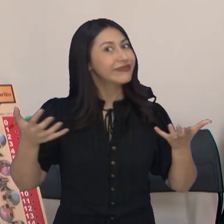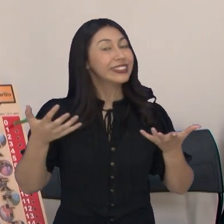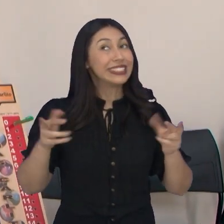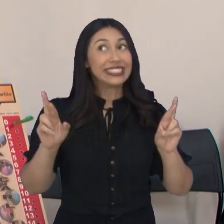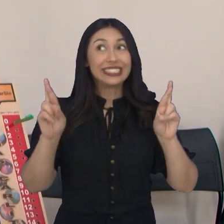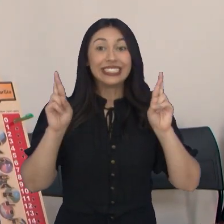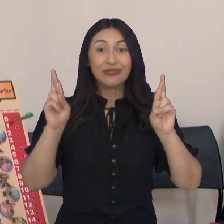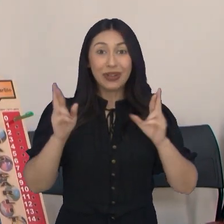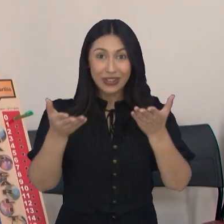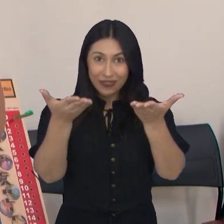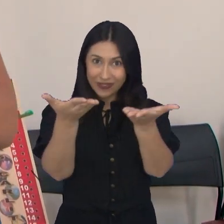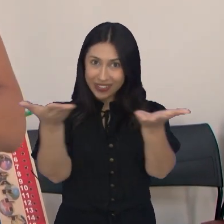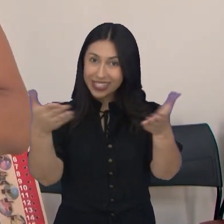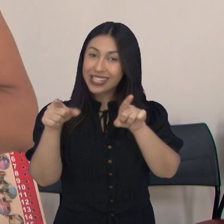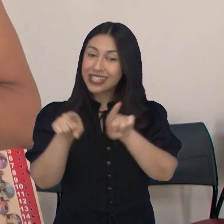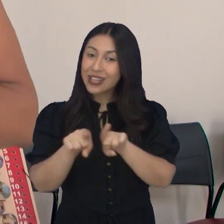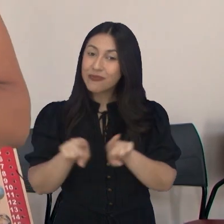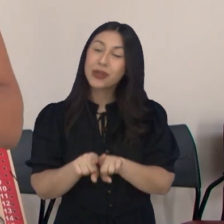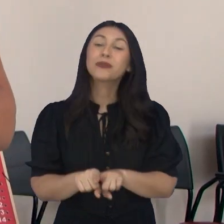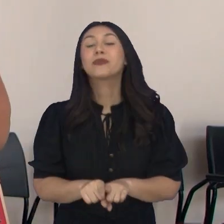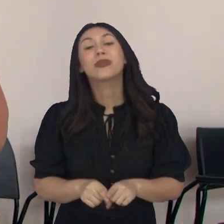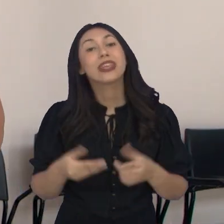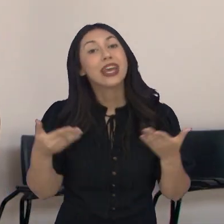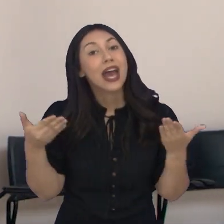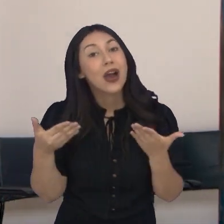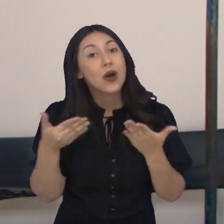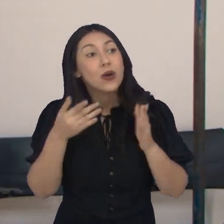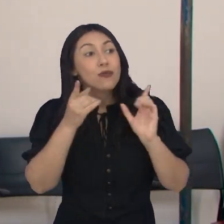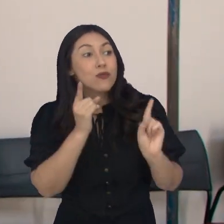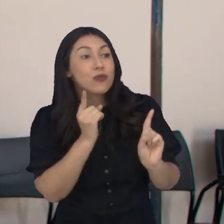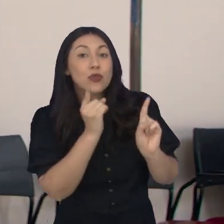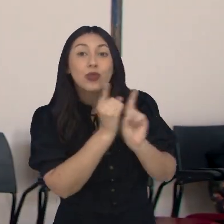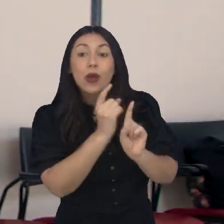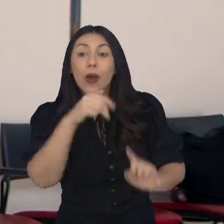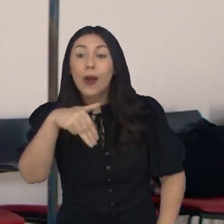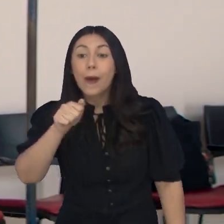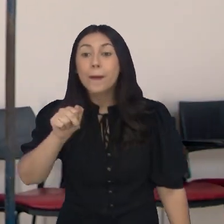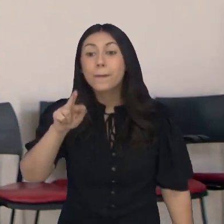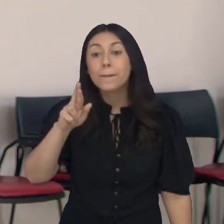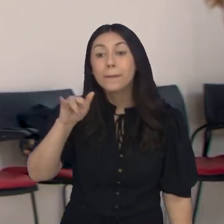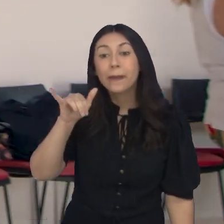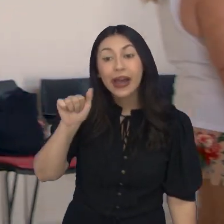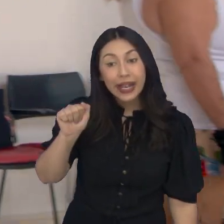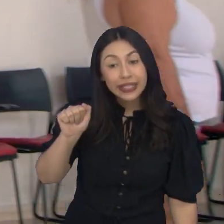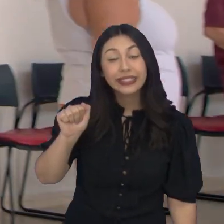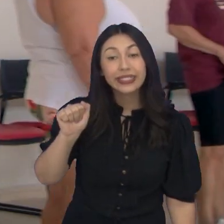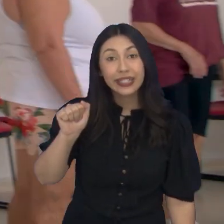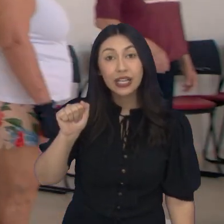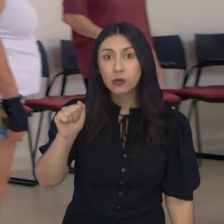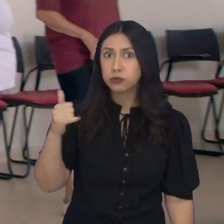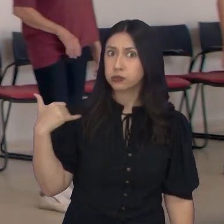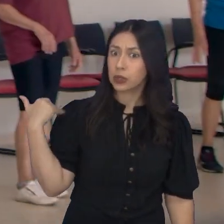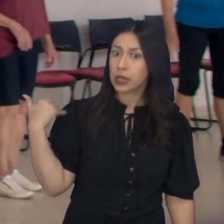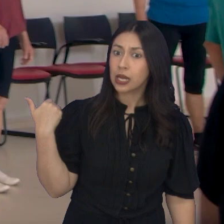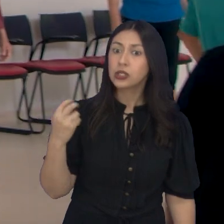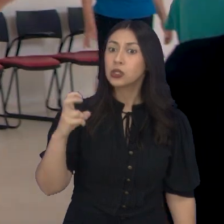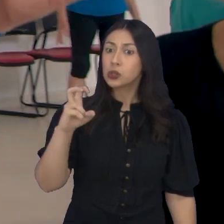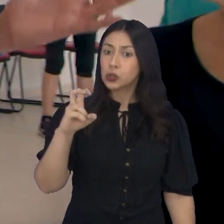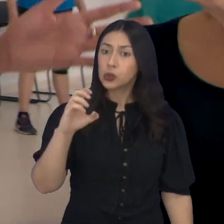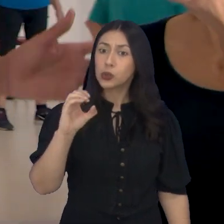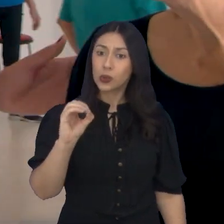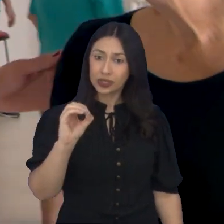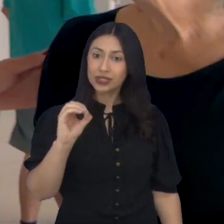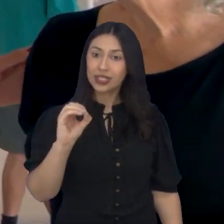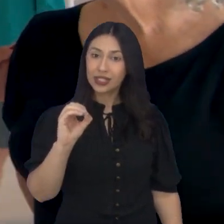que aí no estúdio também. E eu vou agora ao encontro de Maria Júlia, que aos 50